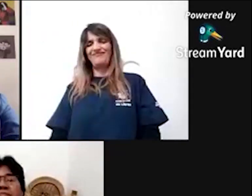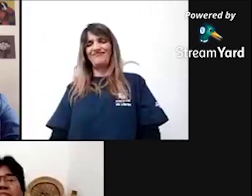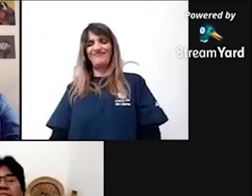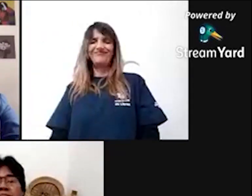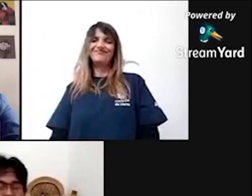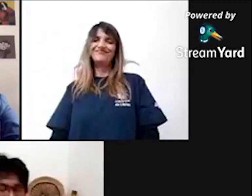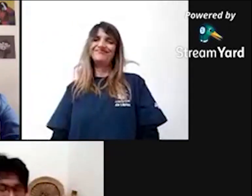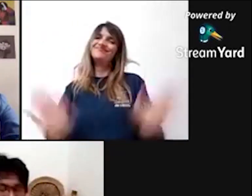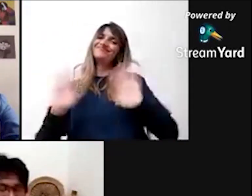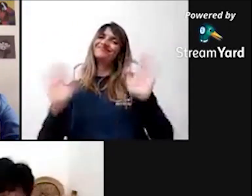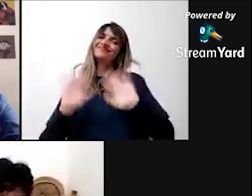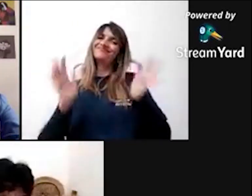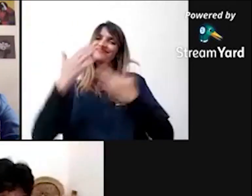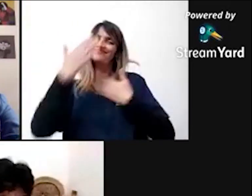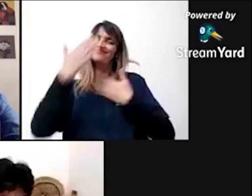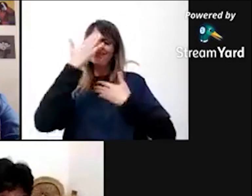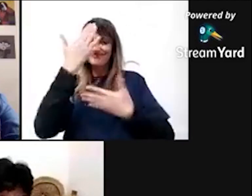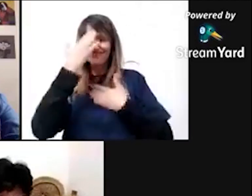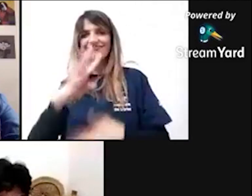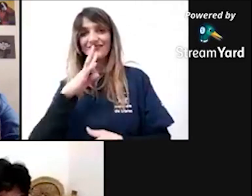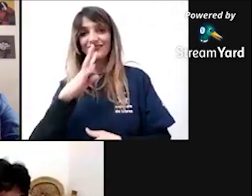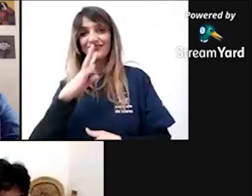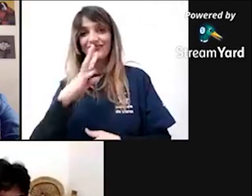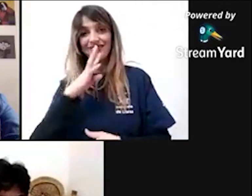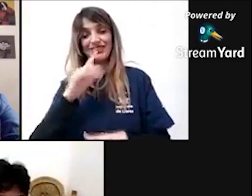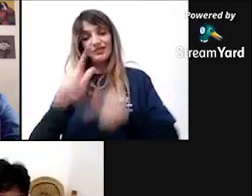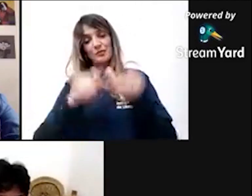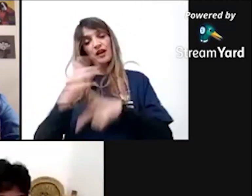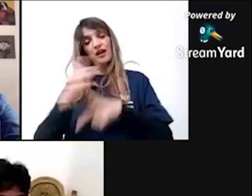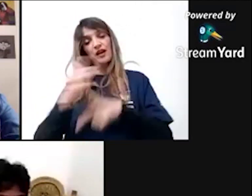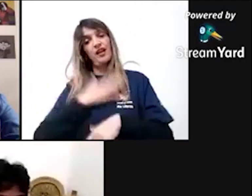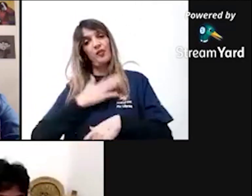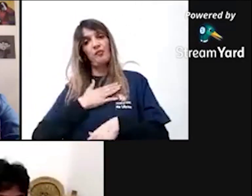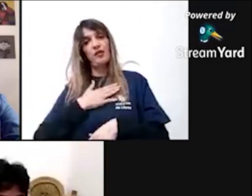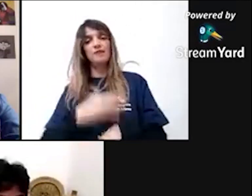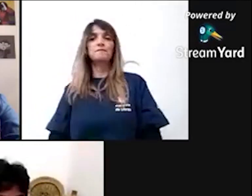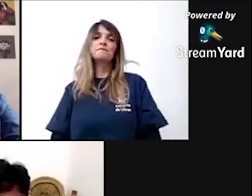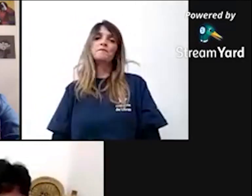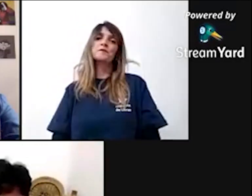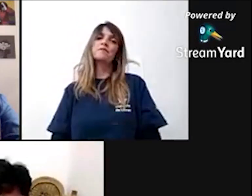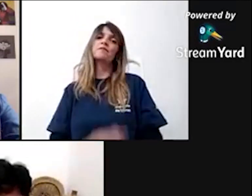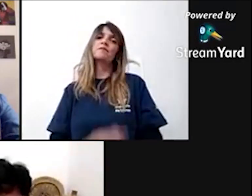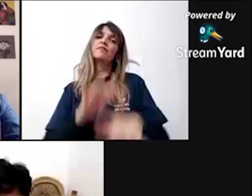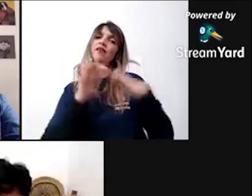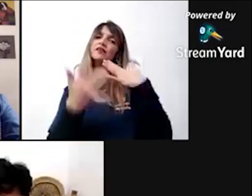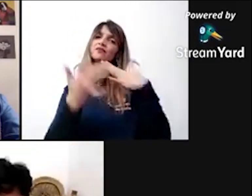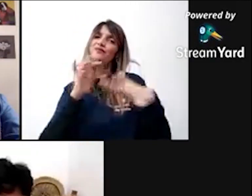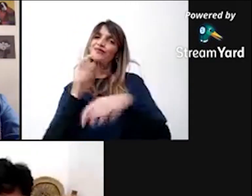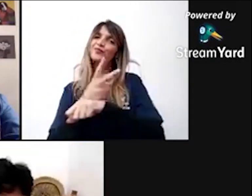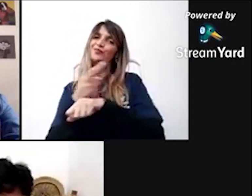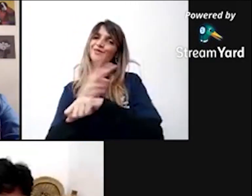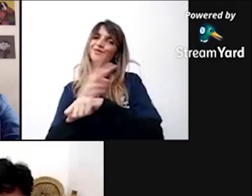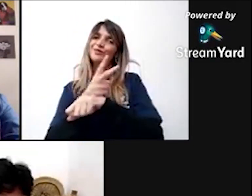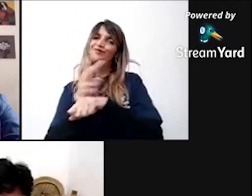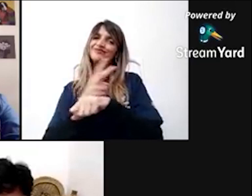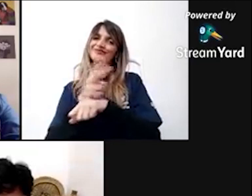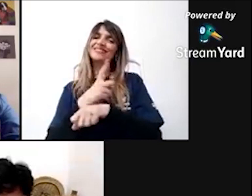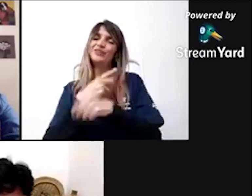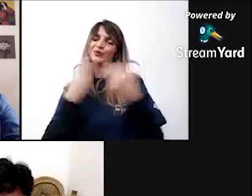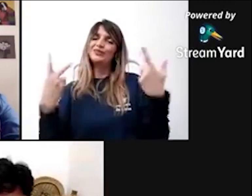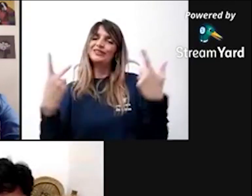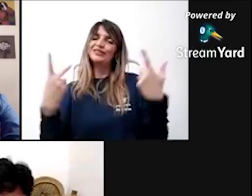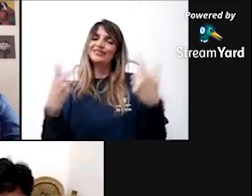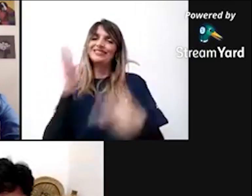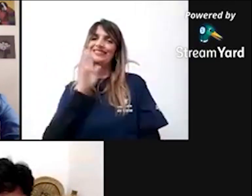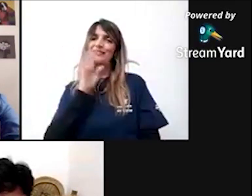Tá bom? E se quiserem conhecer meu trabalho, é só, falei, irem às redes sociais, que lá tem coisa bacana para